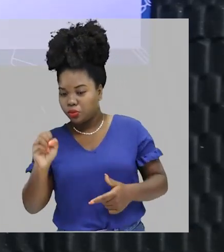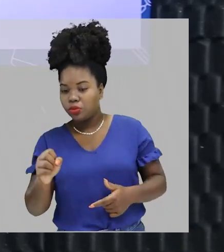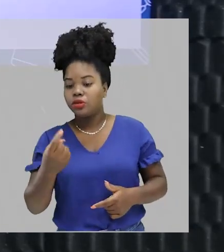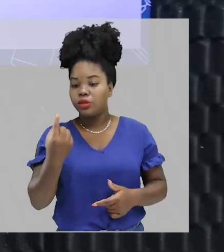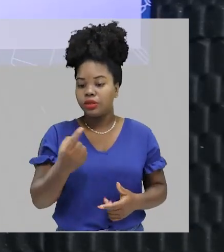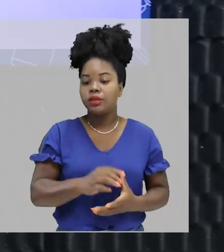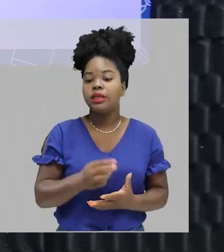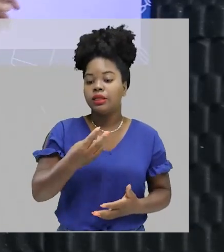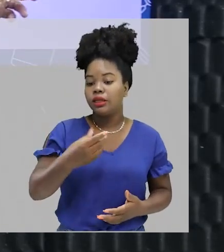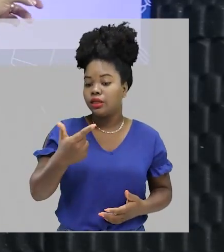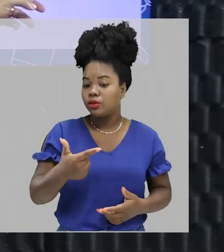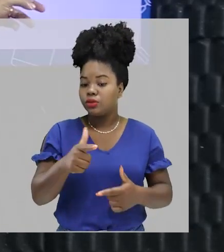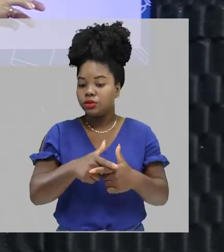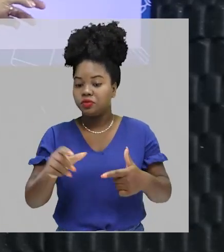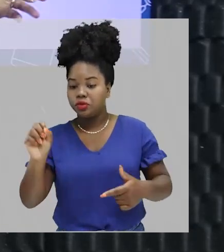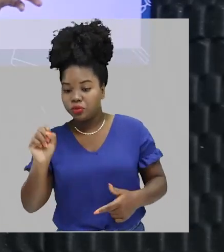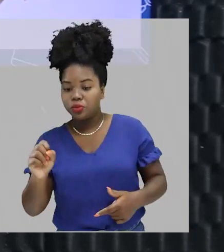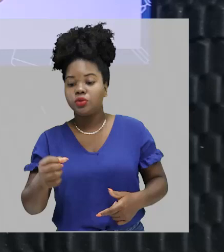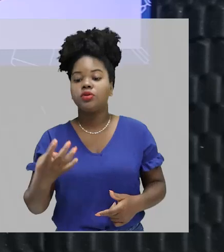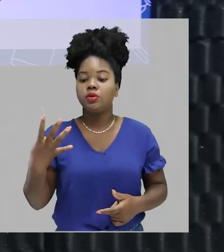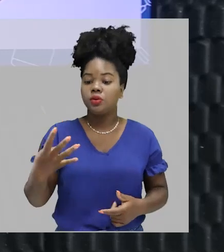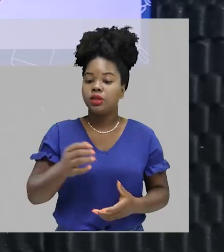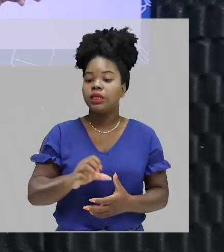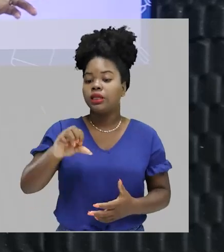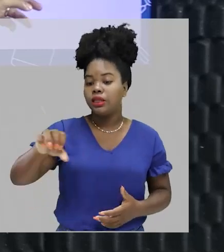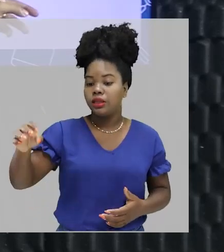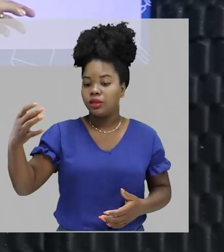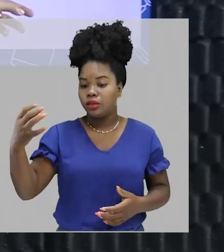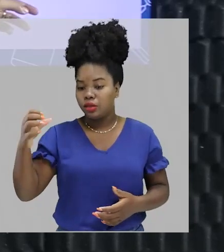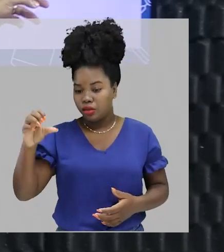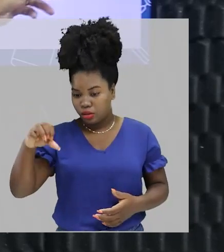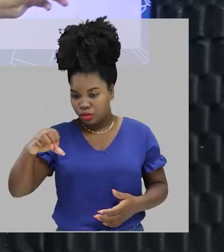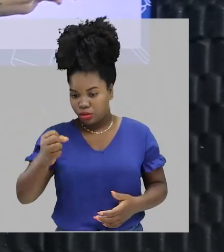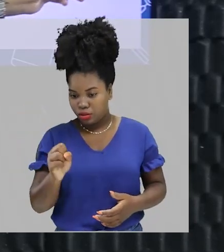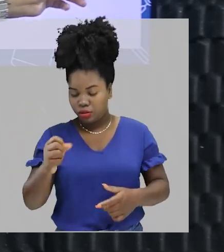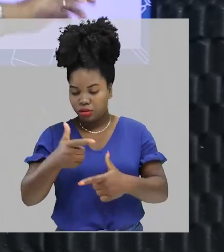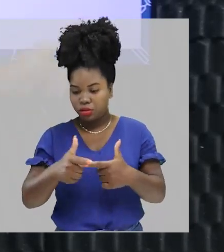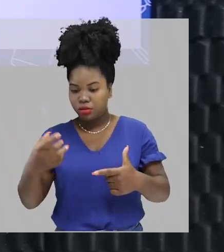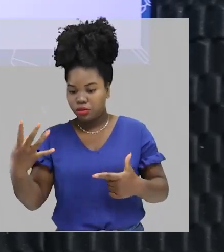dividido por 8, turma, dá 4. 98 dividido por 4,